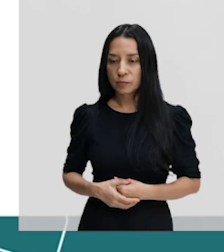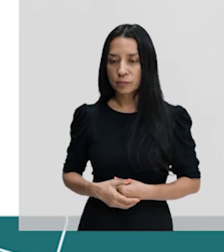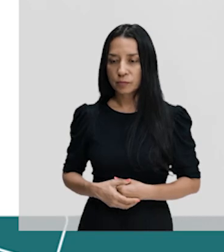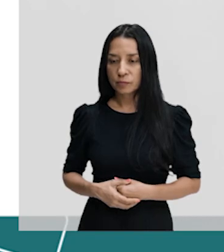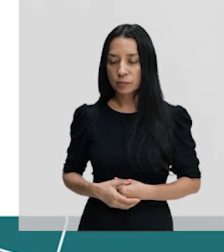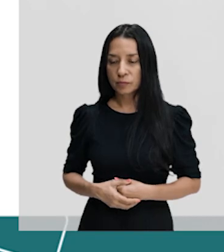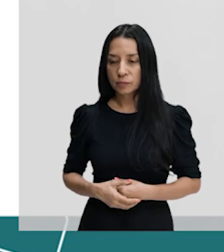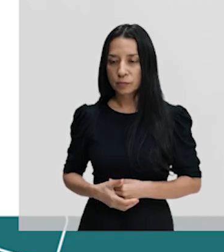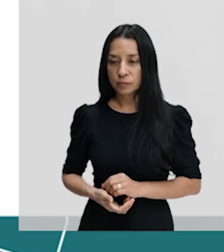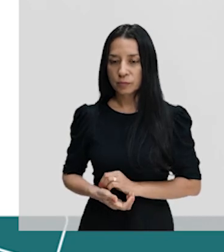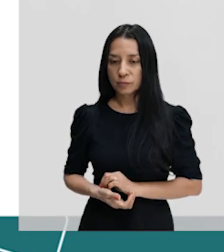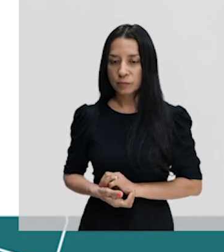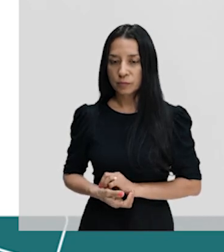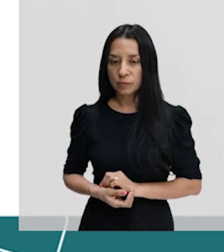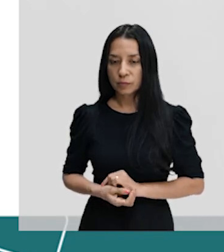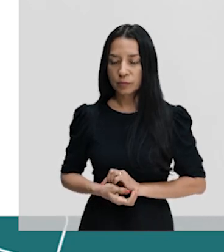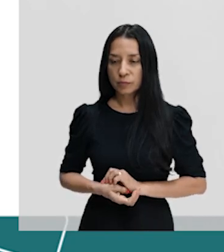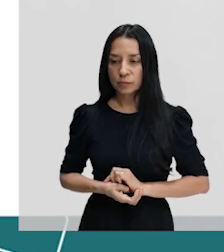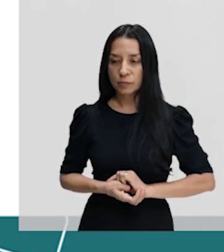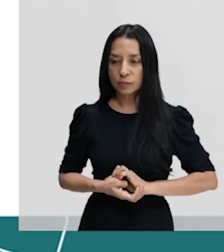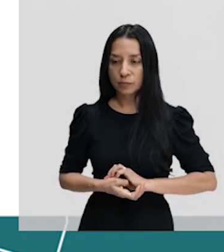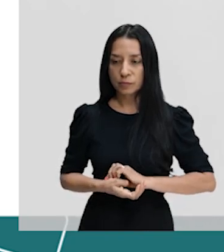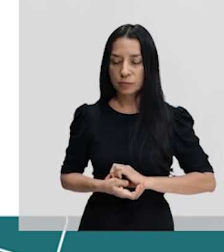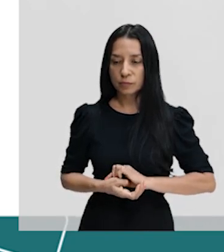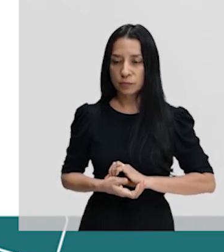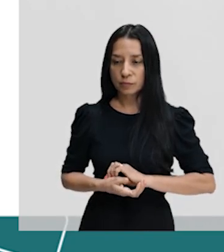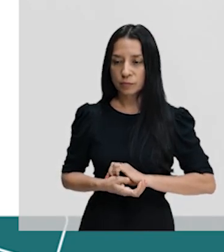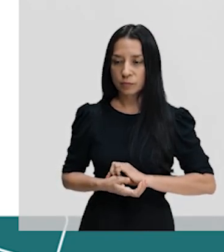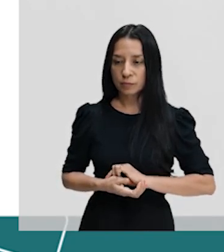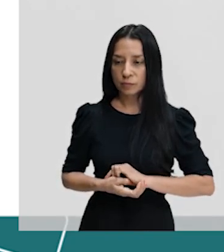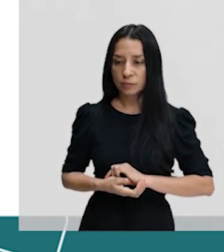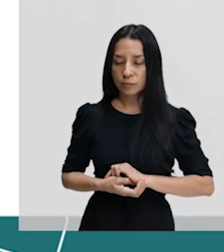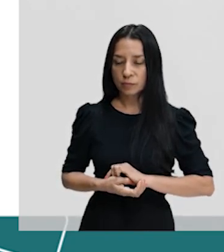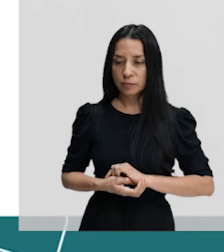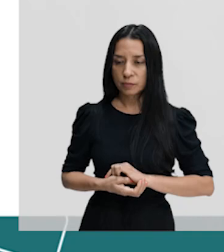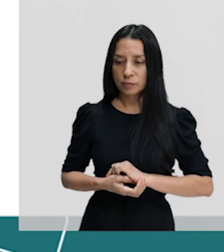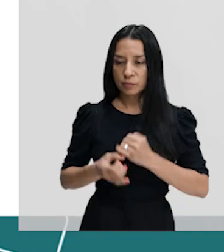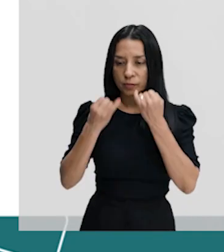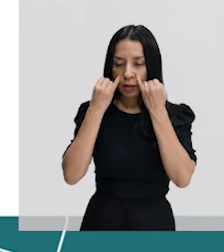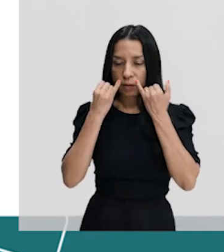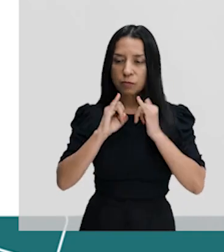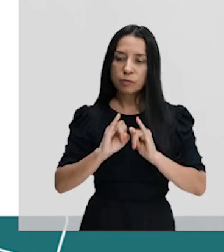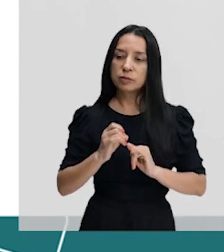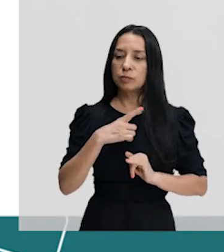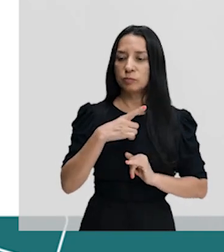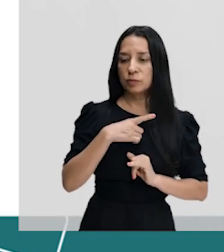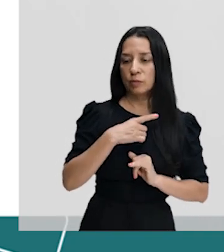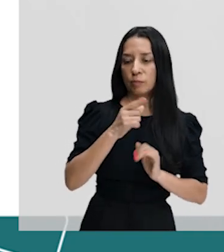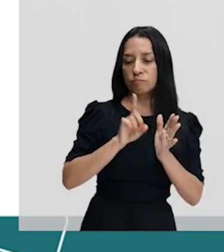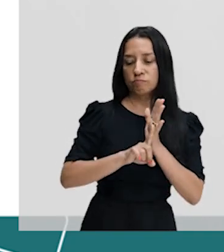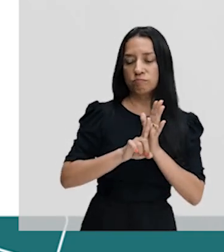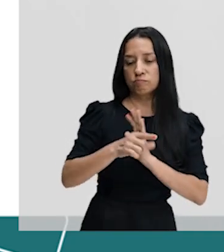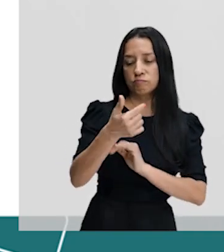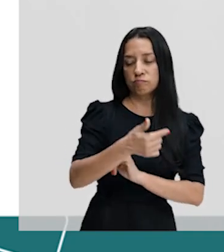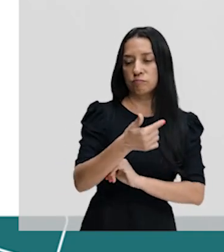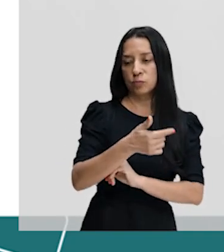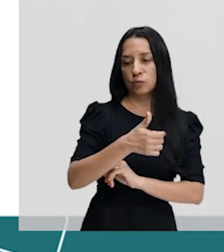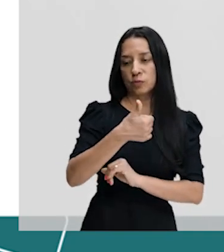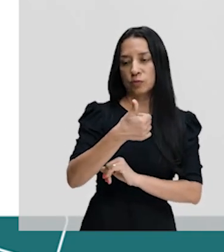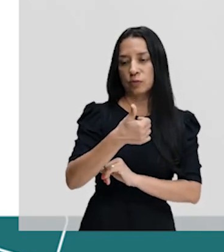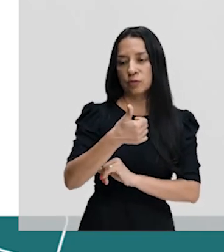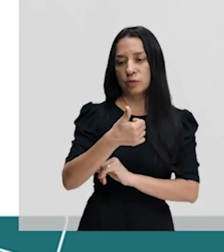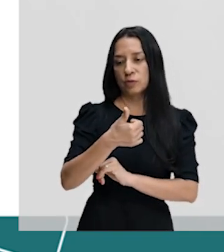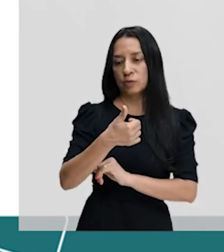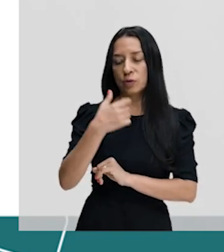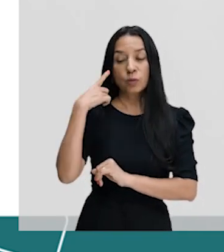é de 20 Hertz a 20 quilohertz Então vamos colocar aqui essa informação né questão 2 então do som